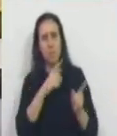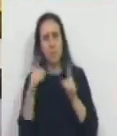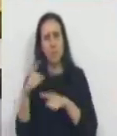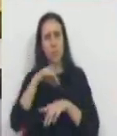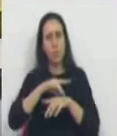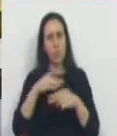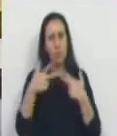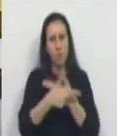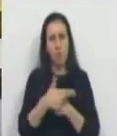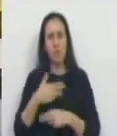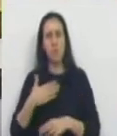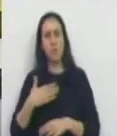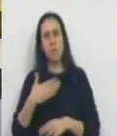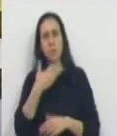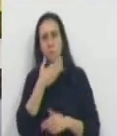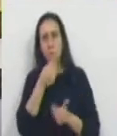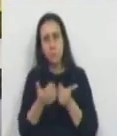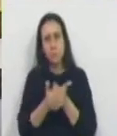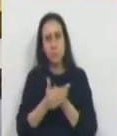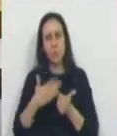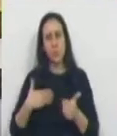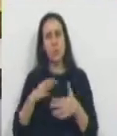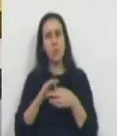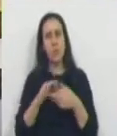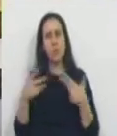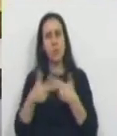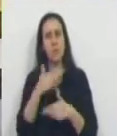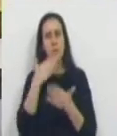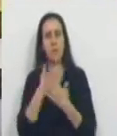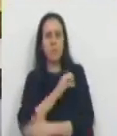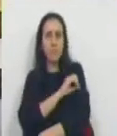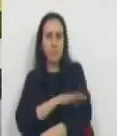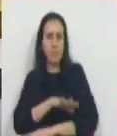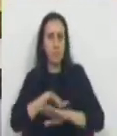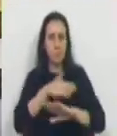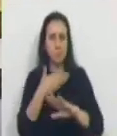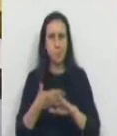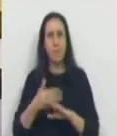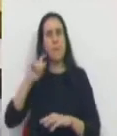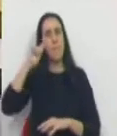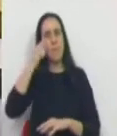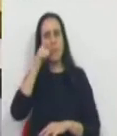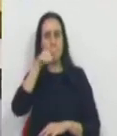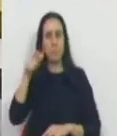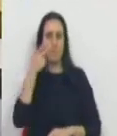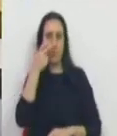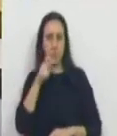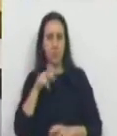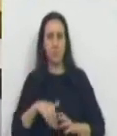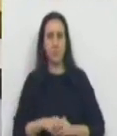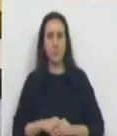complemento solidário para idosos, que significaram sempre um maior empobrecimento e a penalização dos pensionistas.